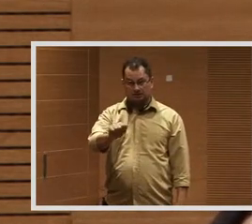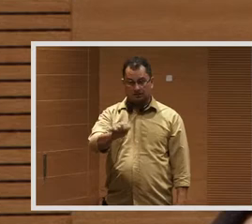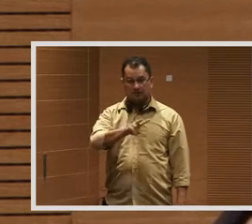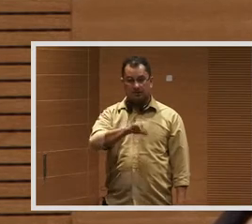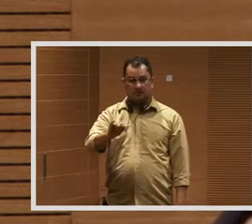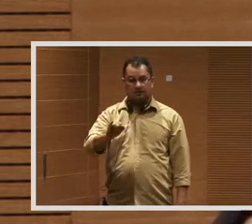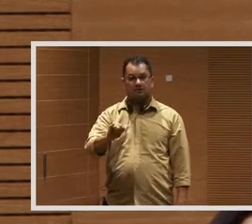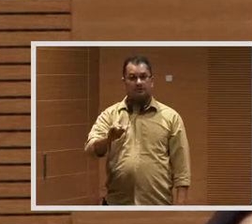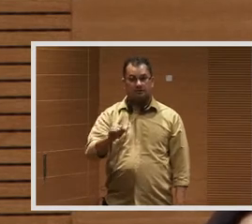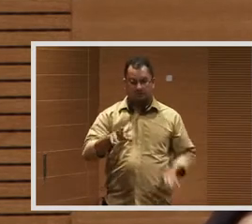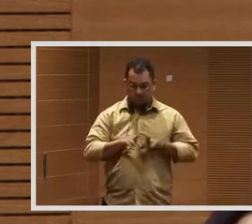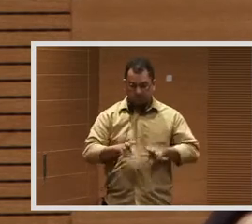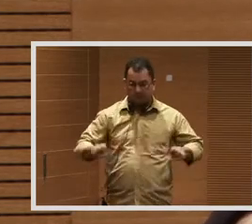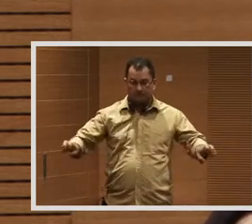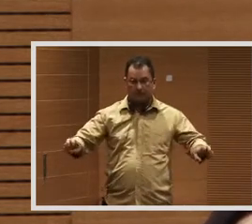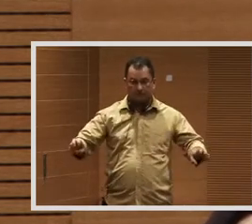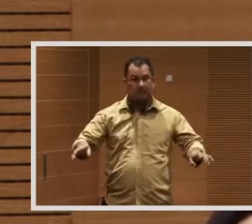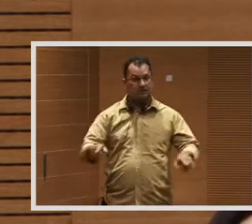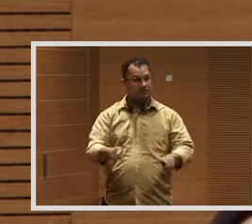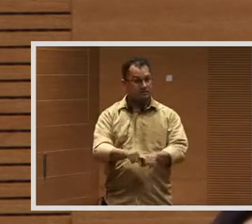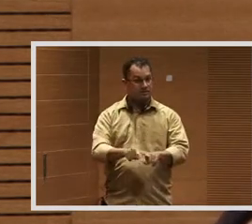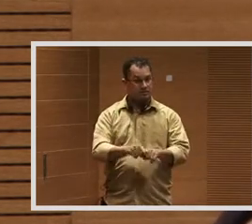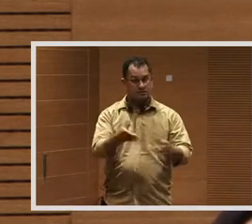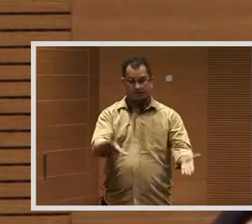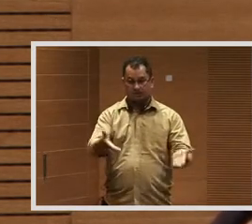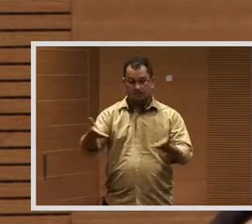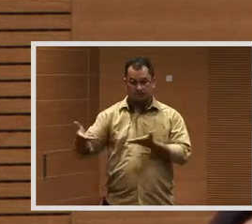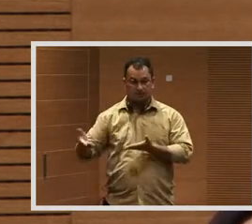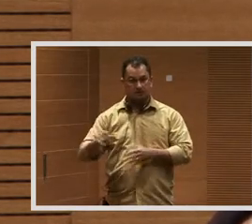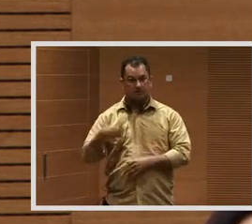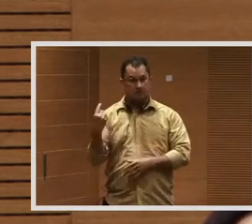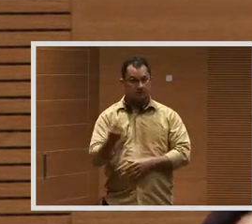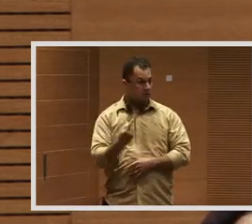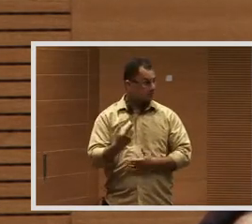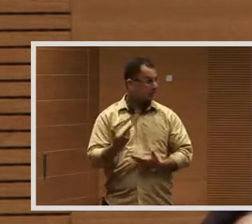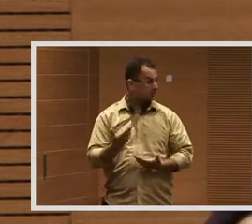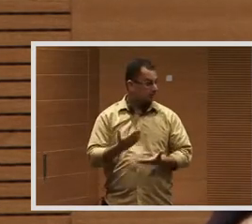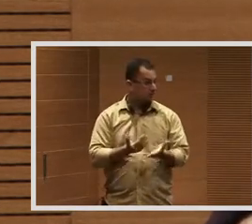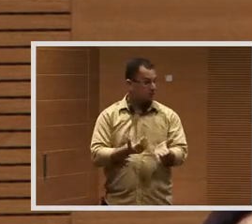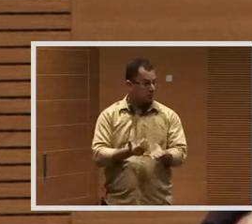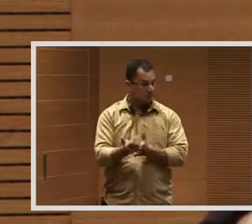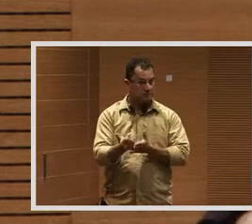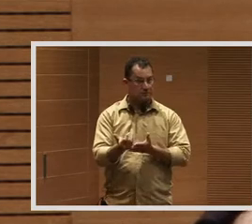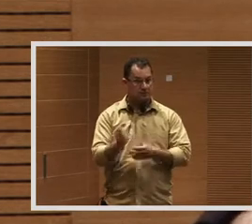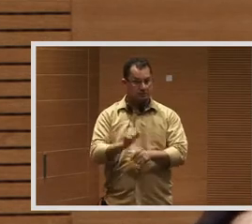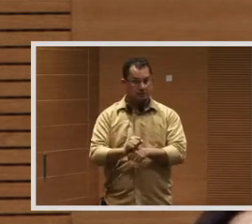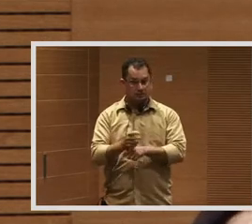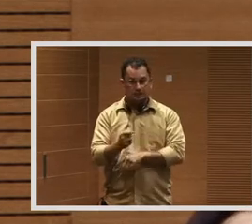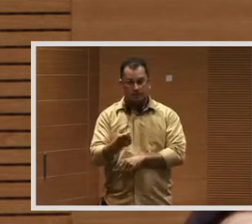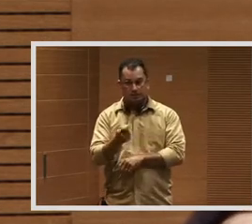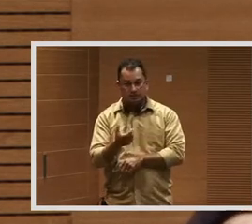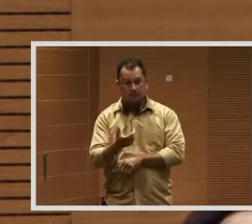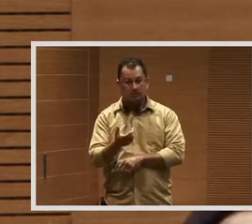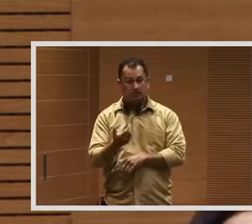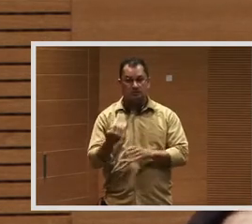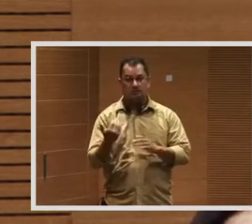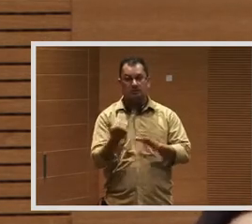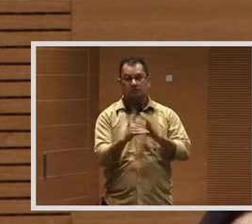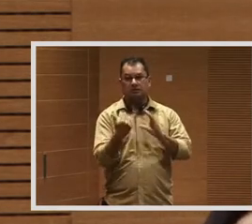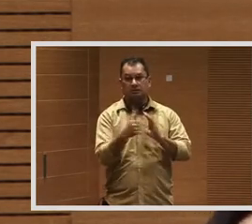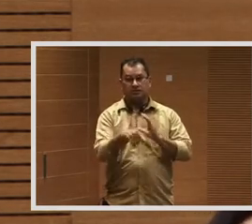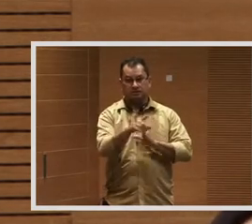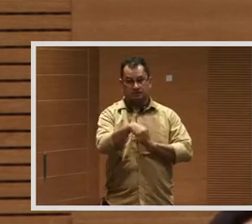e fazer os convidados, né? Nós vamos começando. Então, aguardo. O e-mail que vocês fizeram a